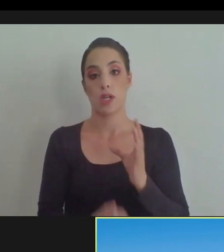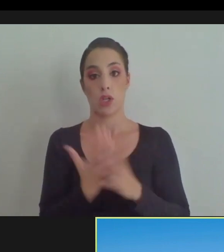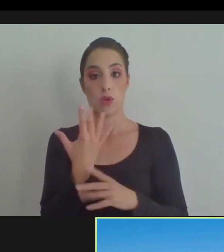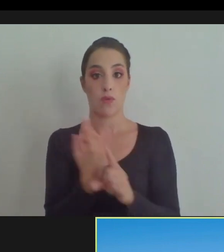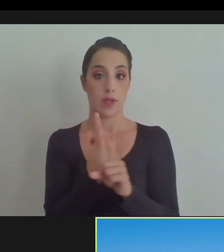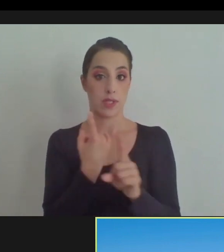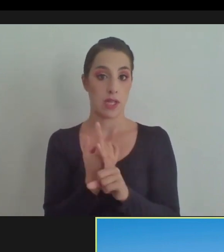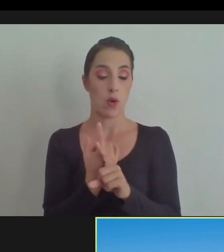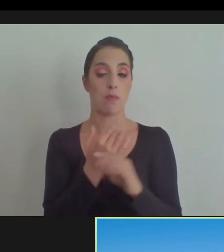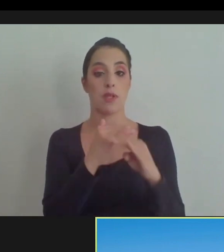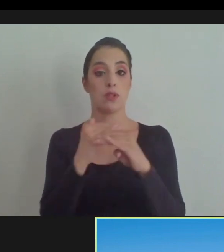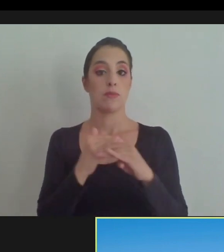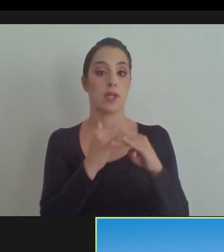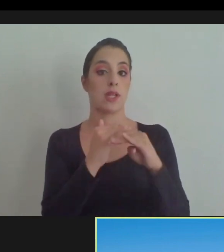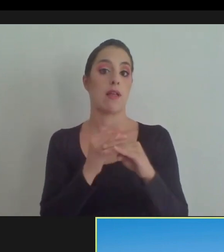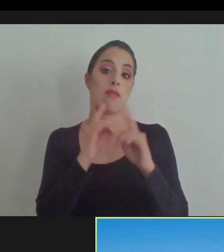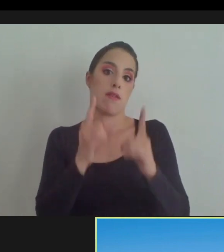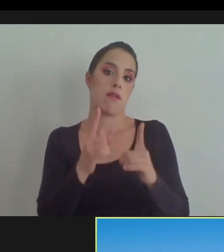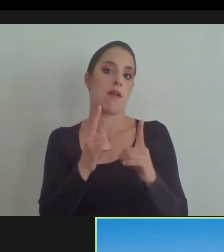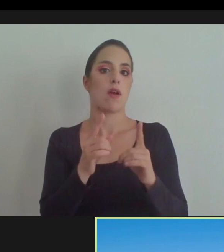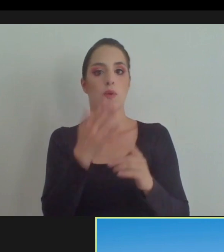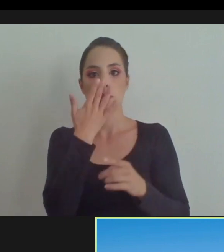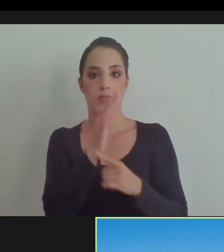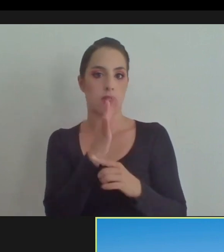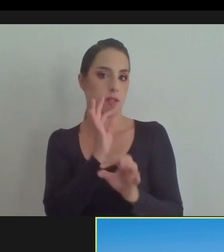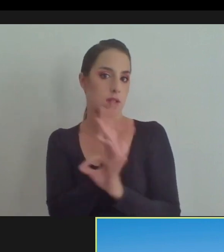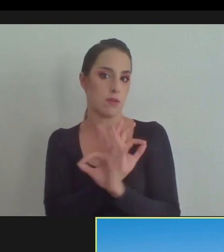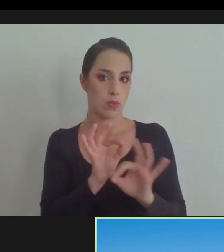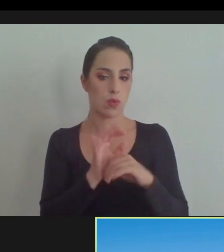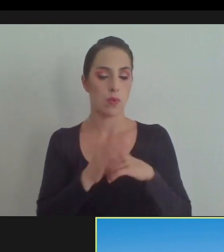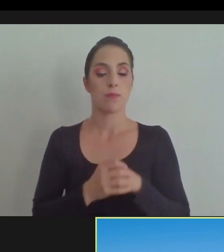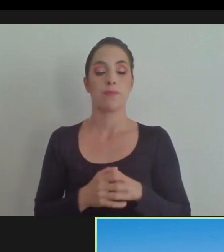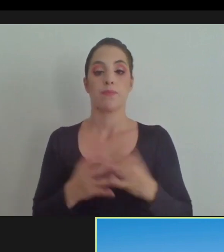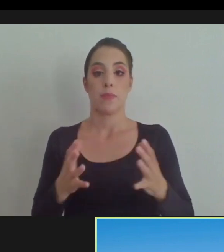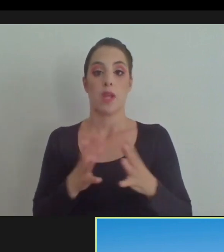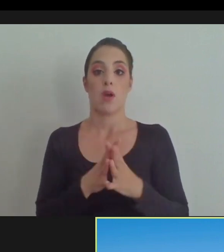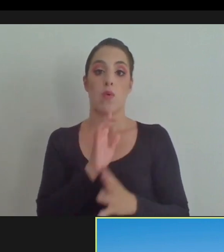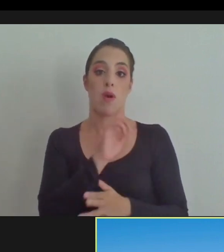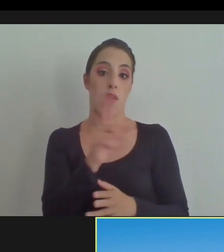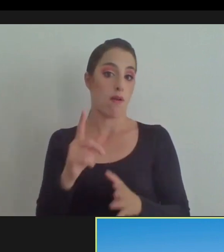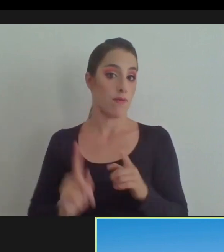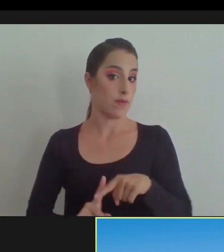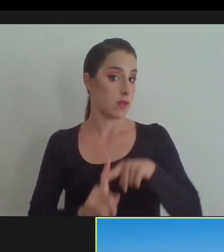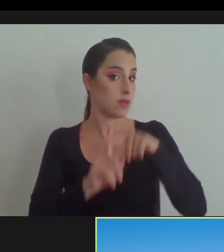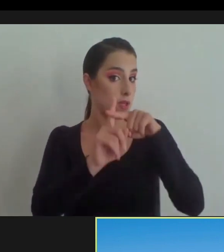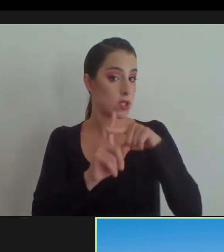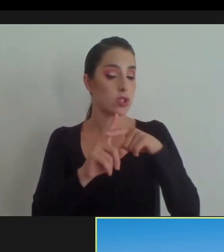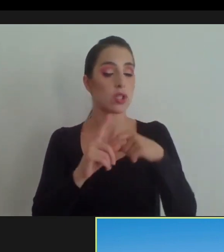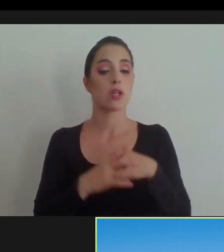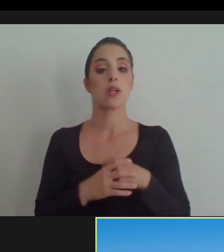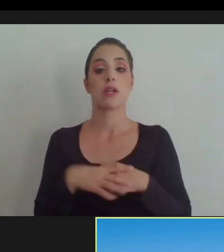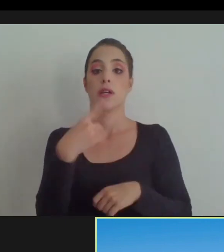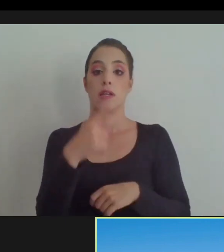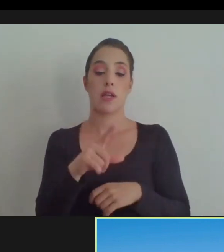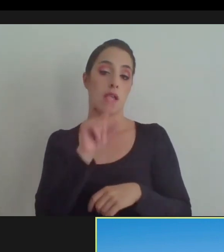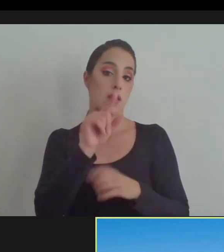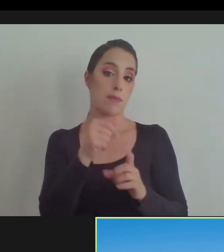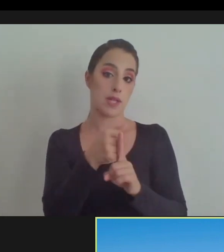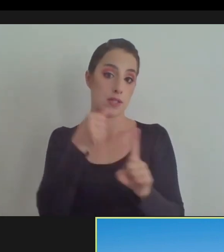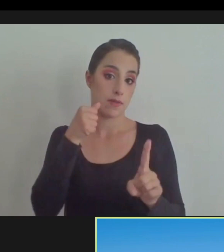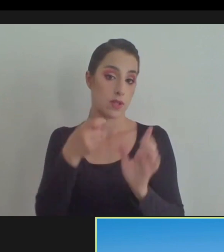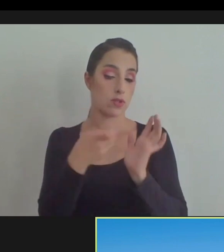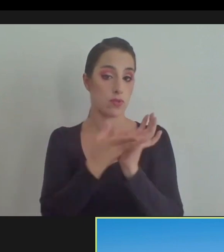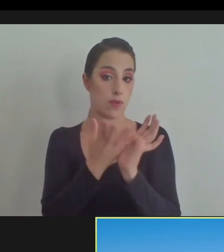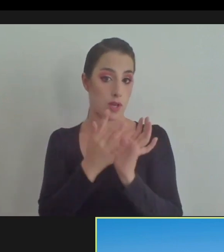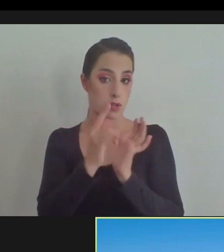Somos uma escola pública, com tudo aquilo que de vantajoso e com todos os desafios que se colocam